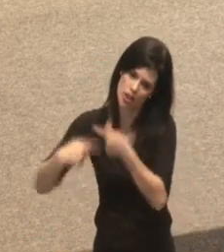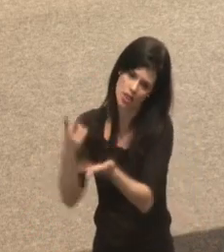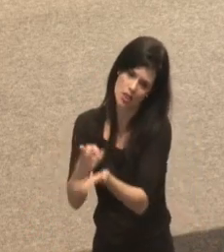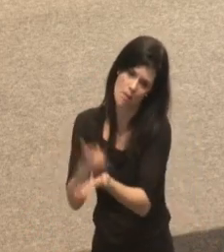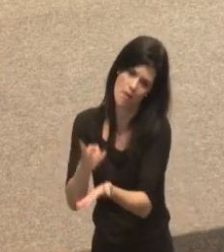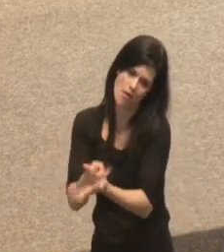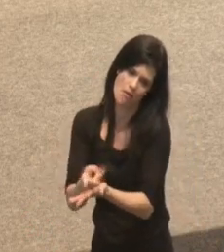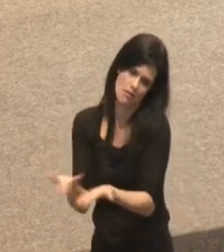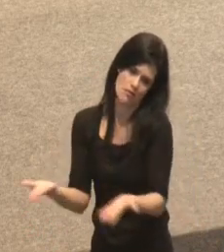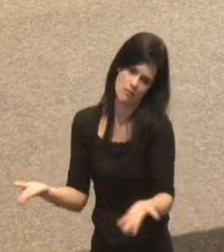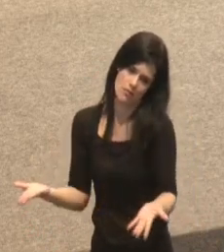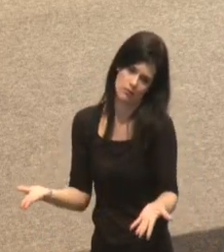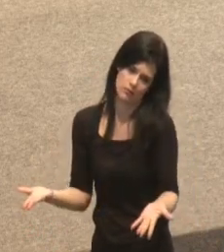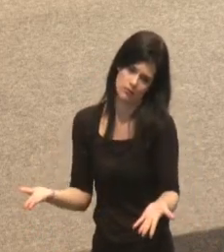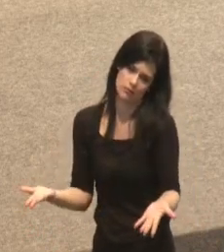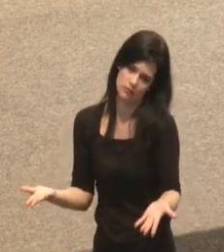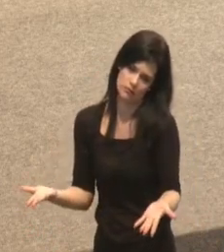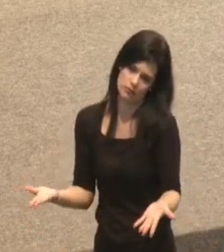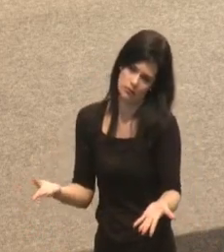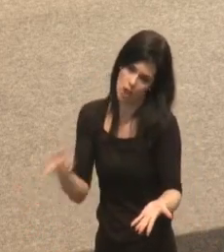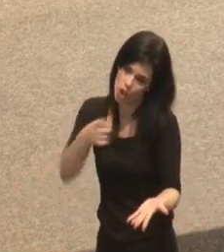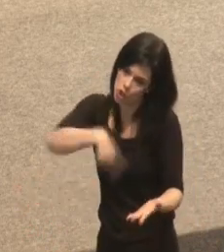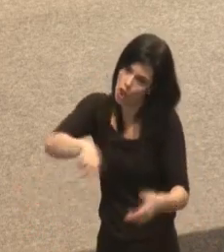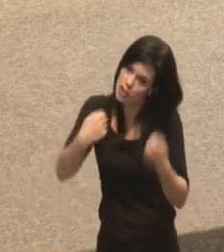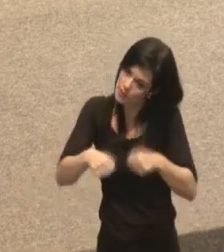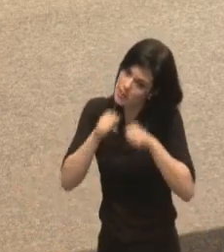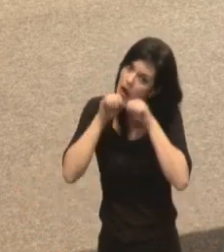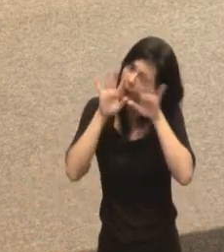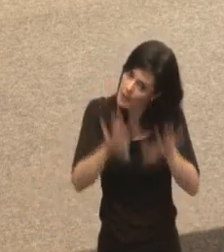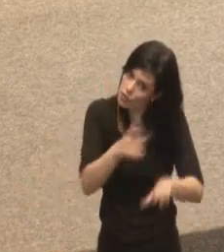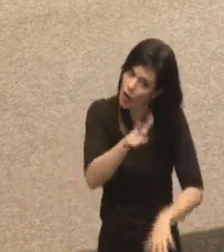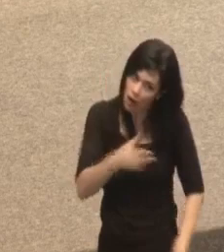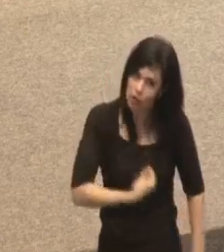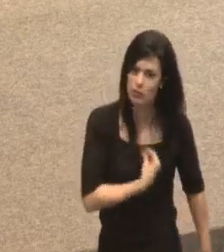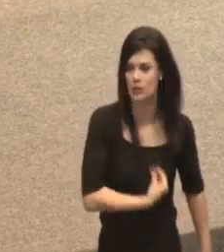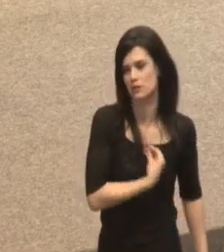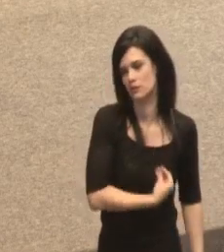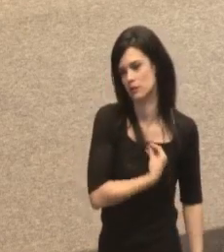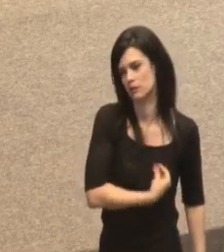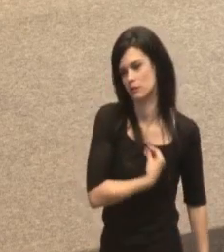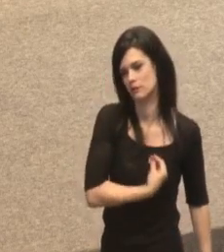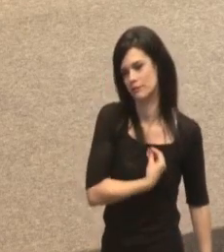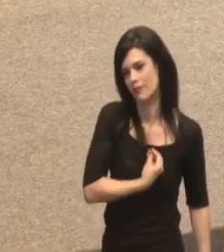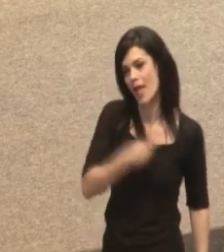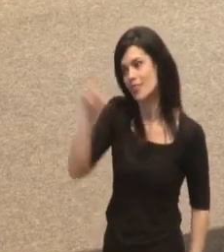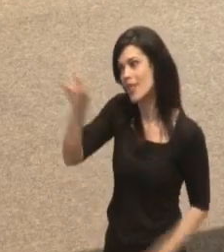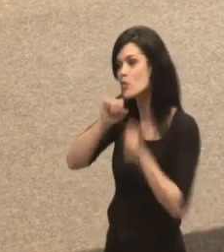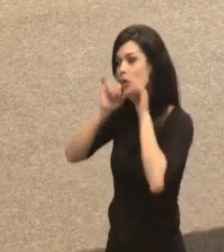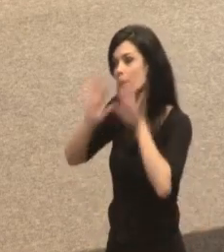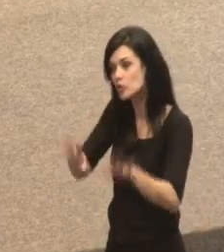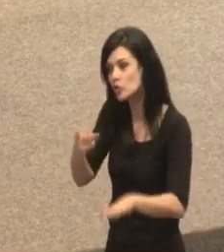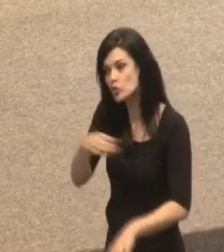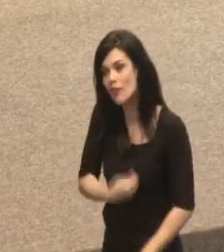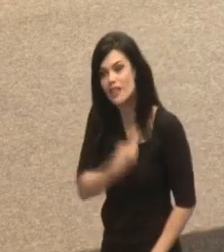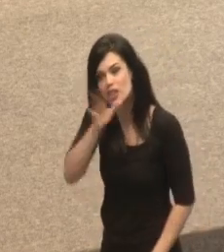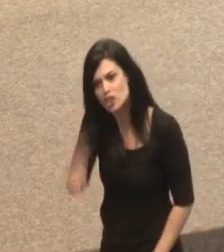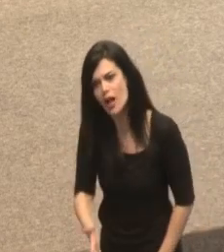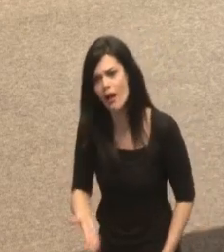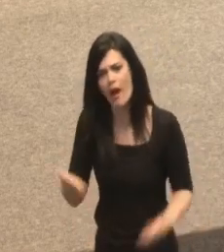ser bênção. A maior bênção na vida é ser bênção, é esse